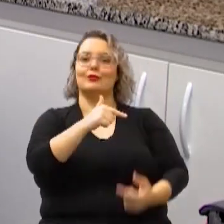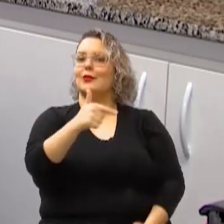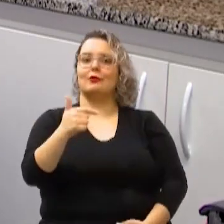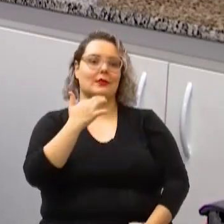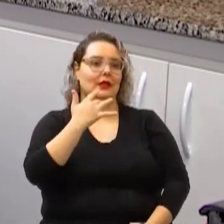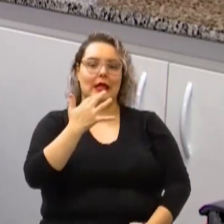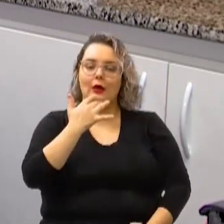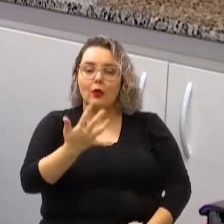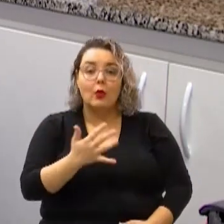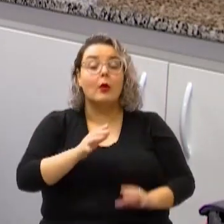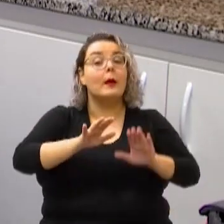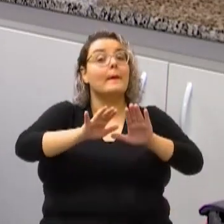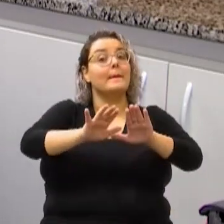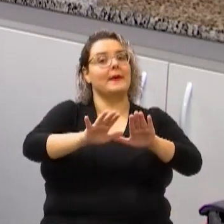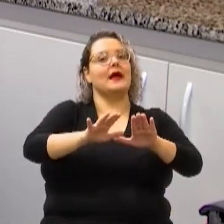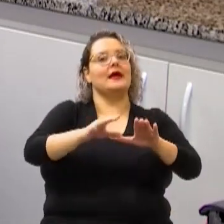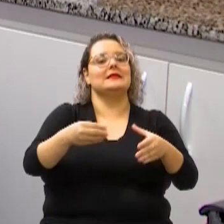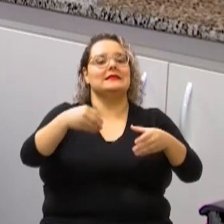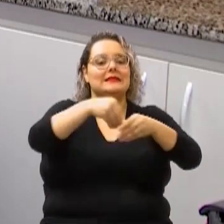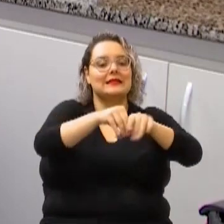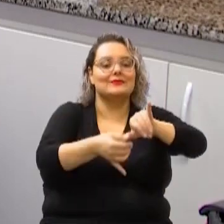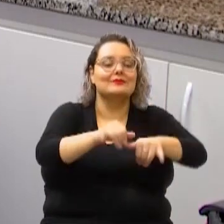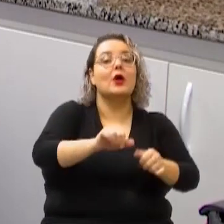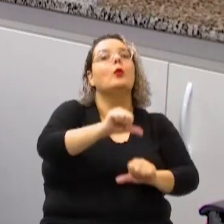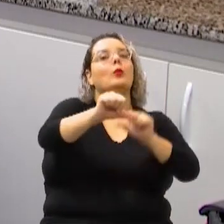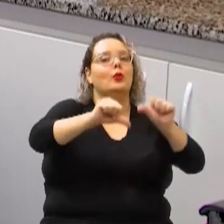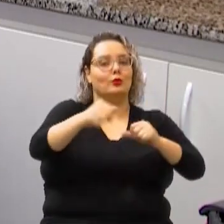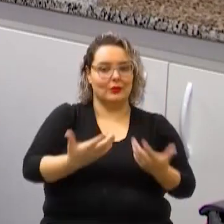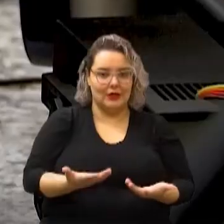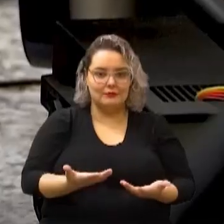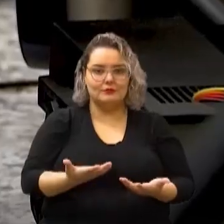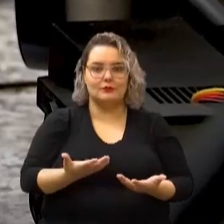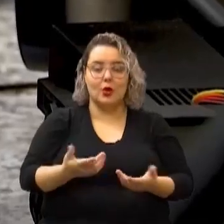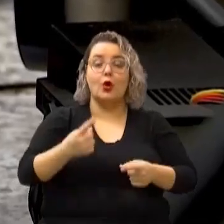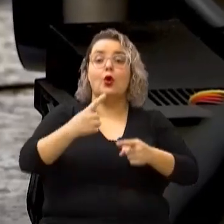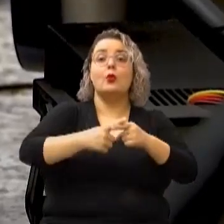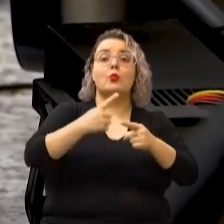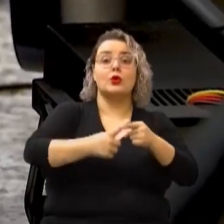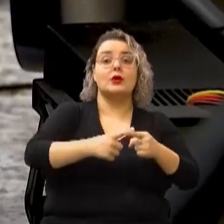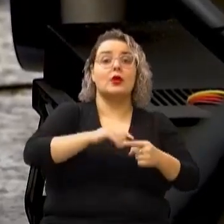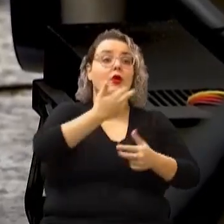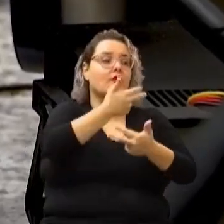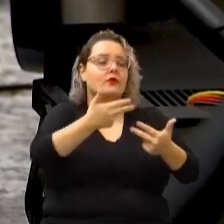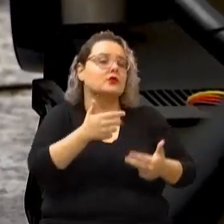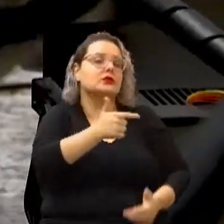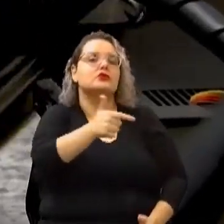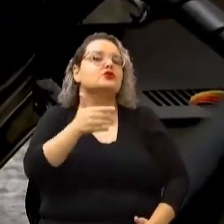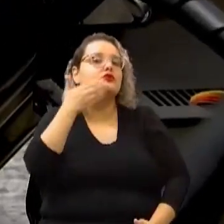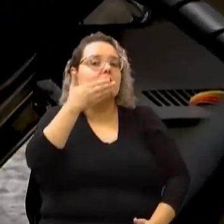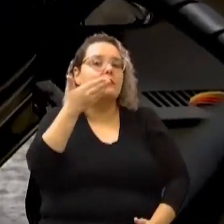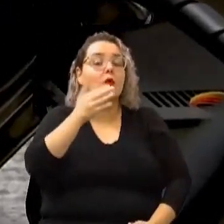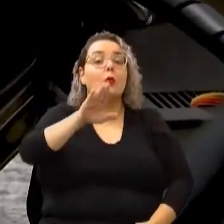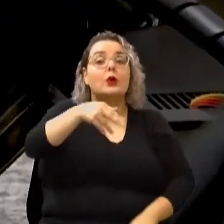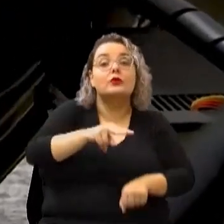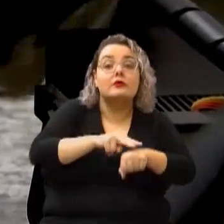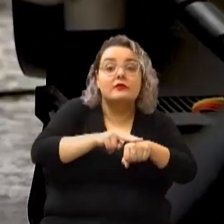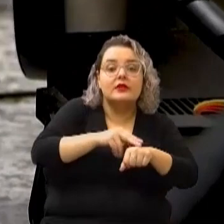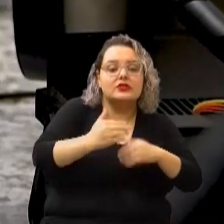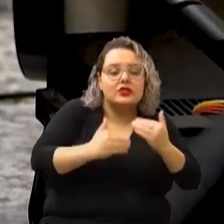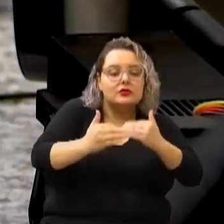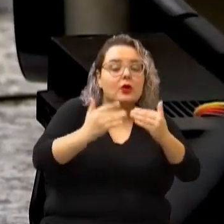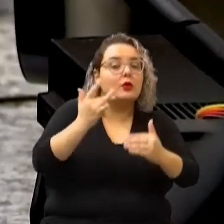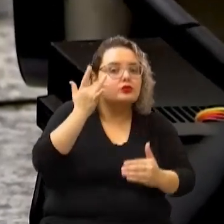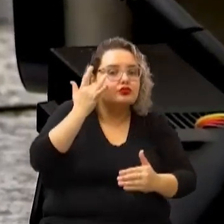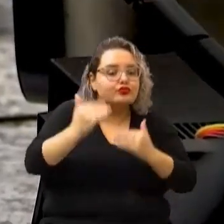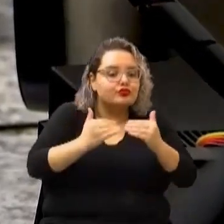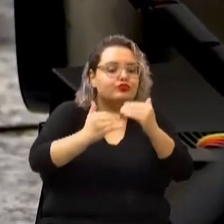tem essa mudança na coloração. Mas a composição química muda, porque ele trata um fruto que não tinha doçura quando verde, e aí